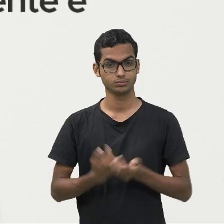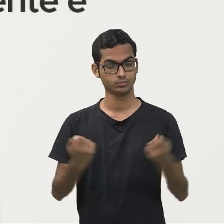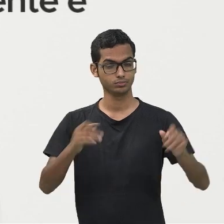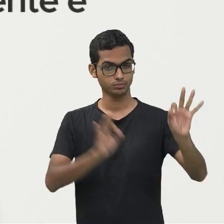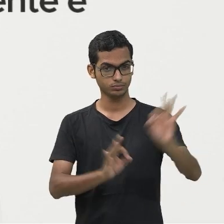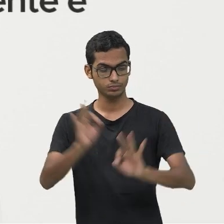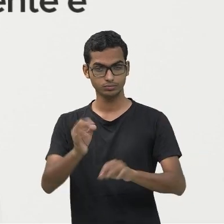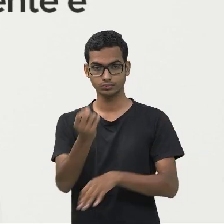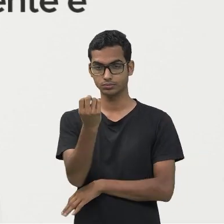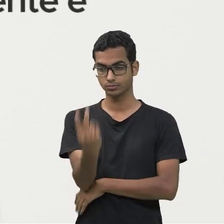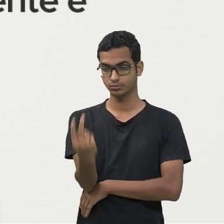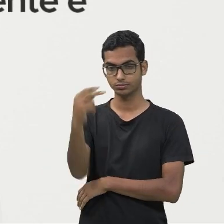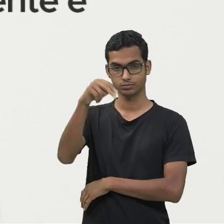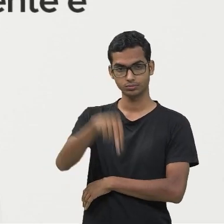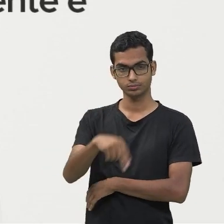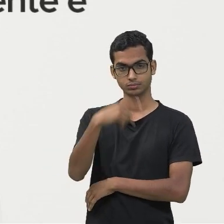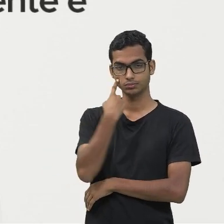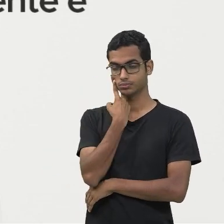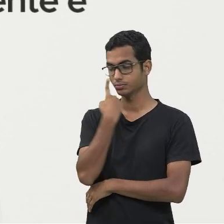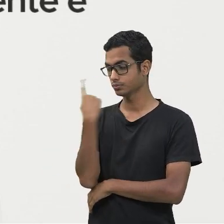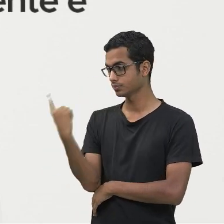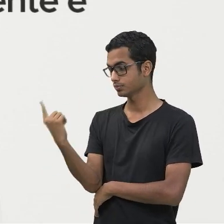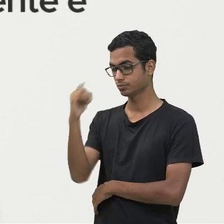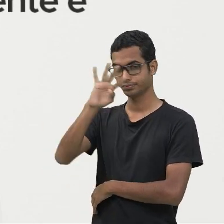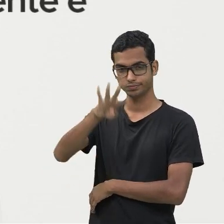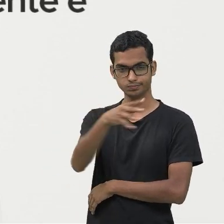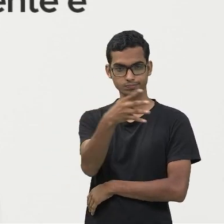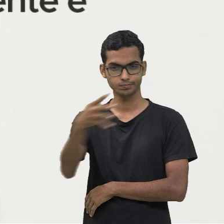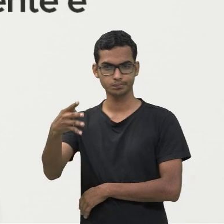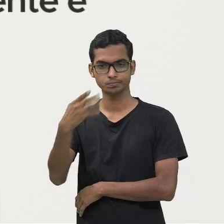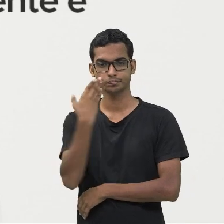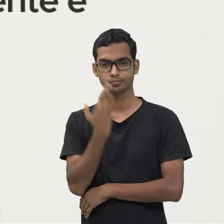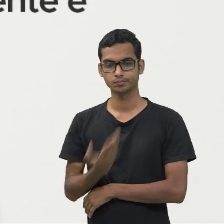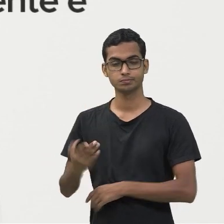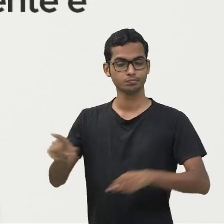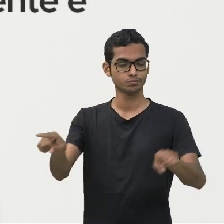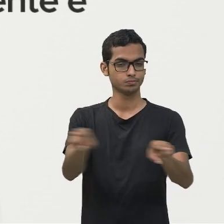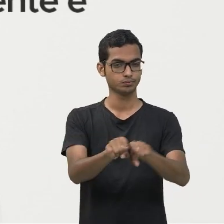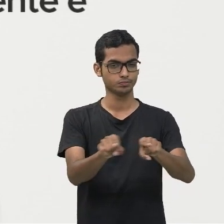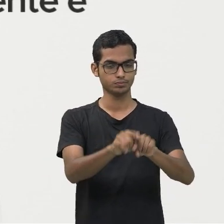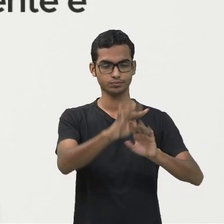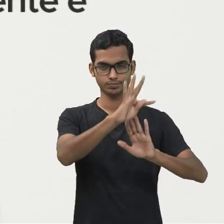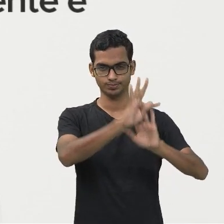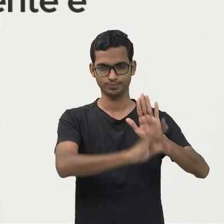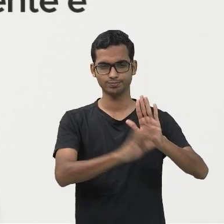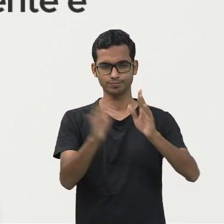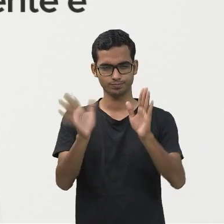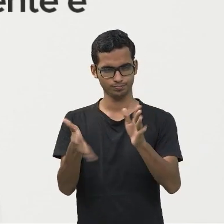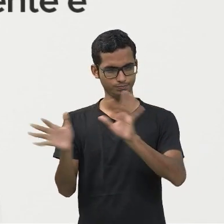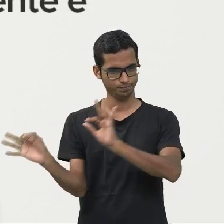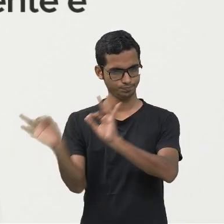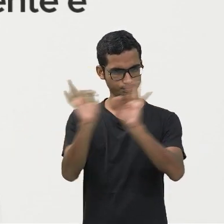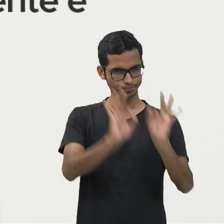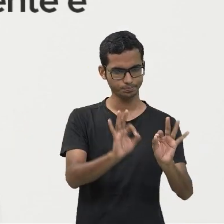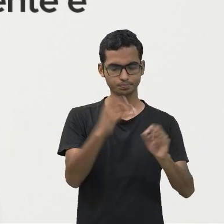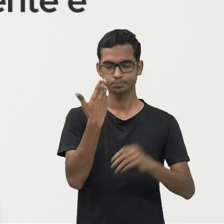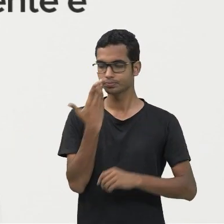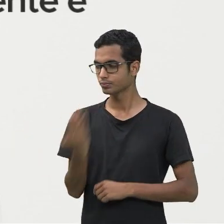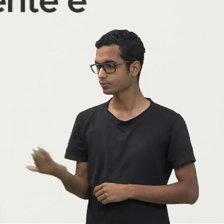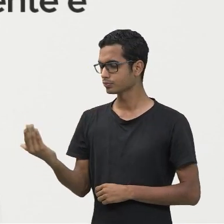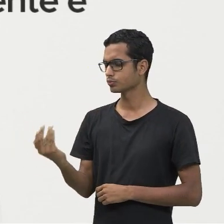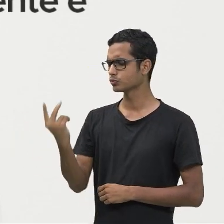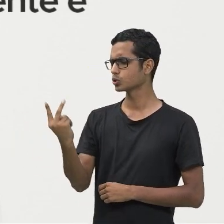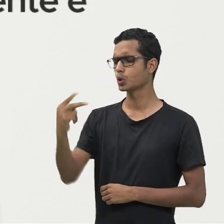viu aqui na tabelinha, tá? E aqui no nosso texto, tá bom? Então, 2n significa o